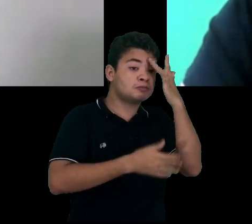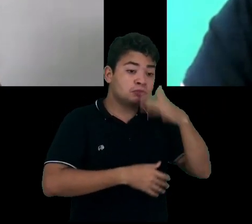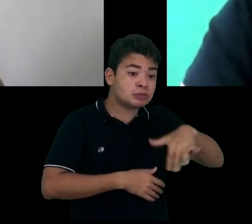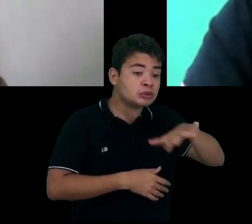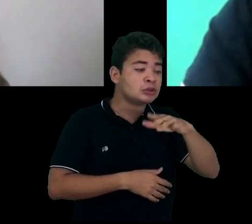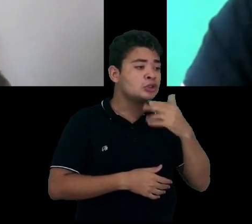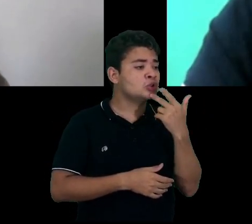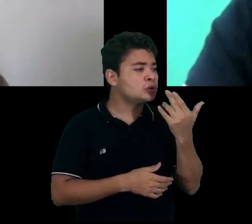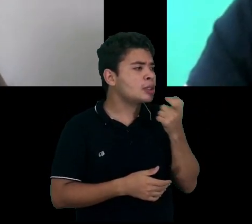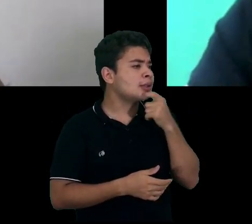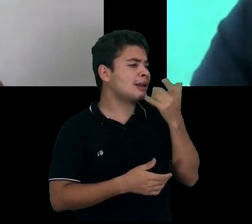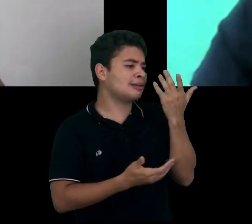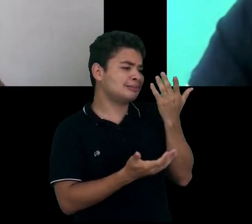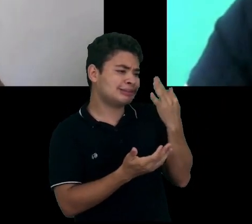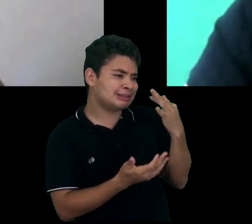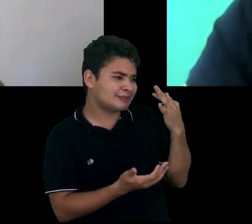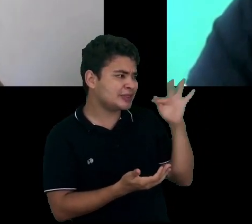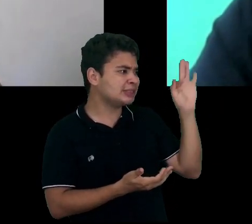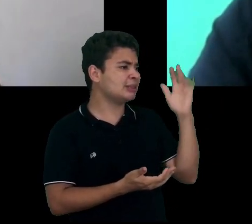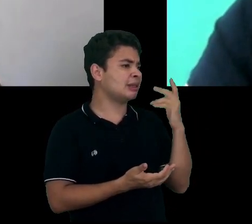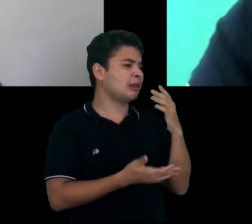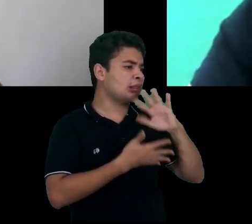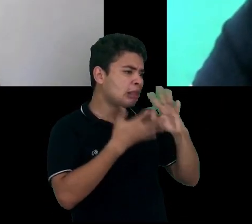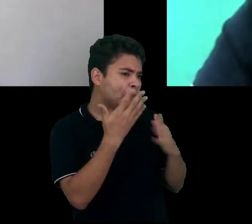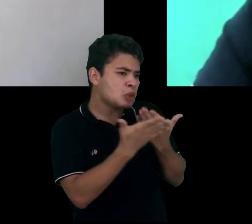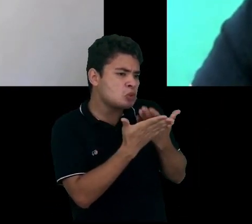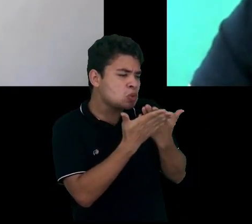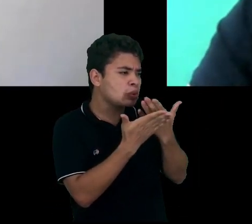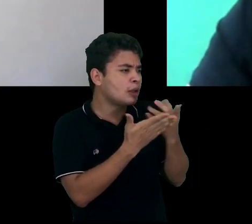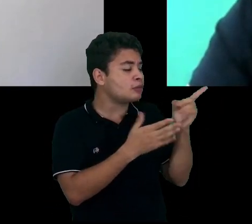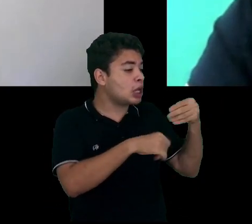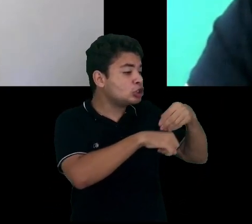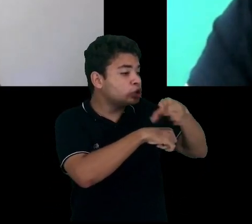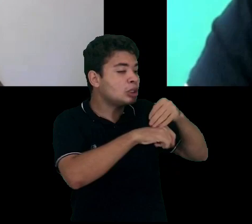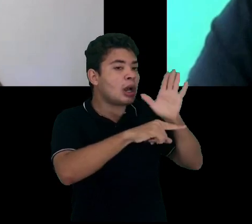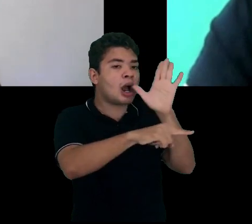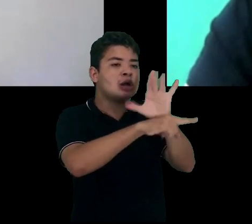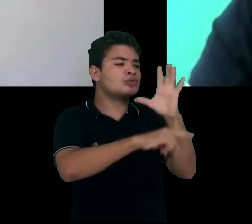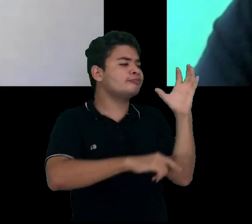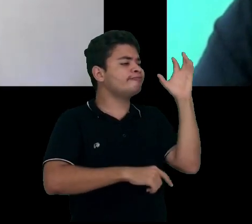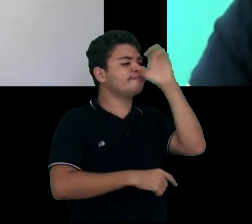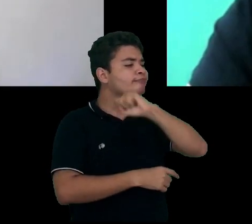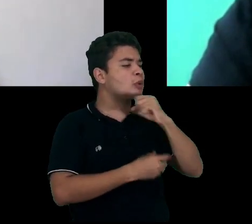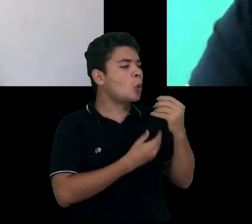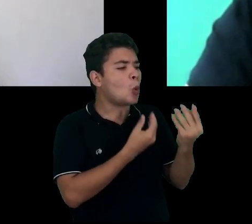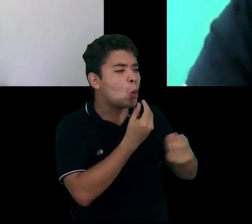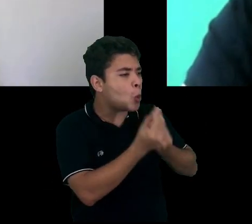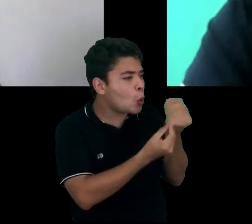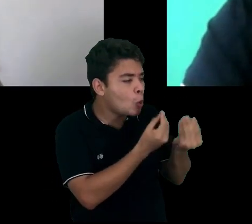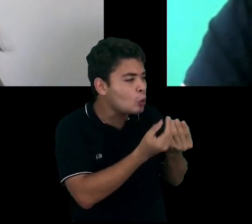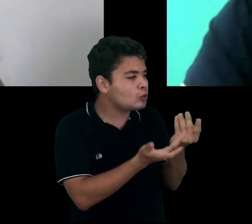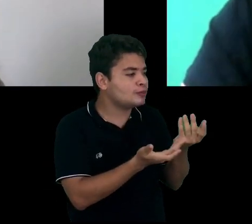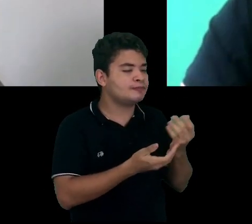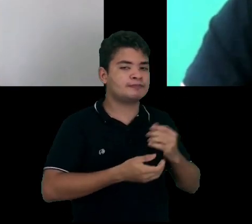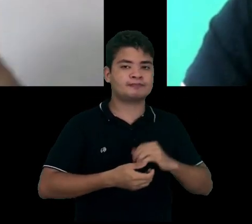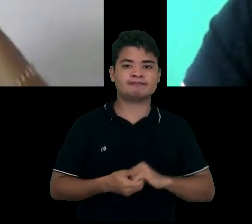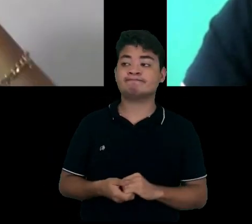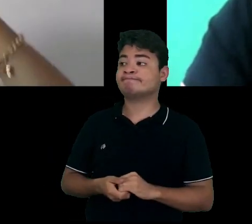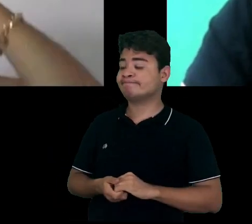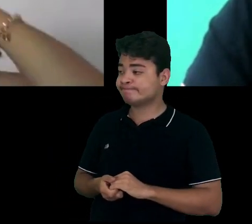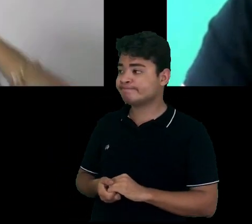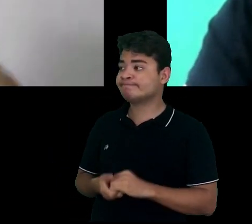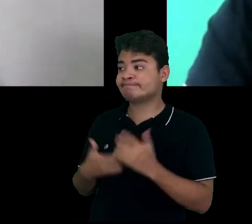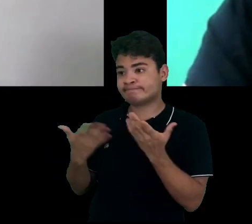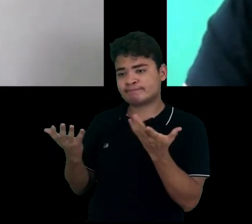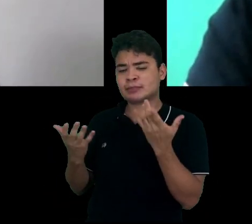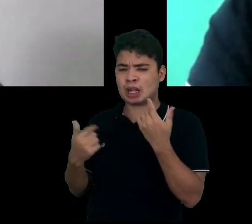inglês, Libras, francês, quais dicas você teria para a gente, para quem está aprendendo, né, um novo idioma?